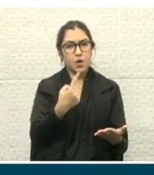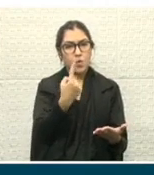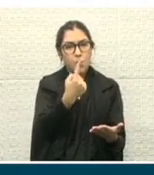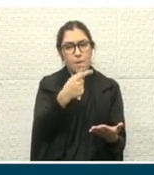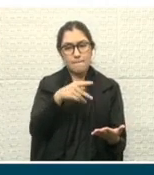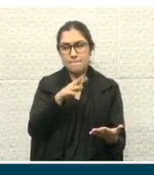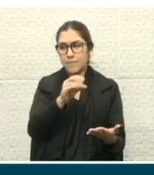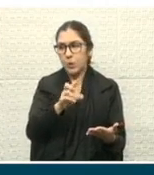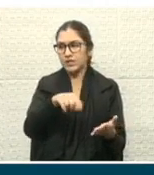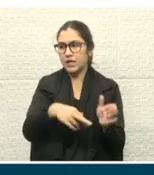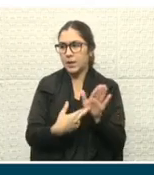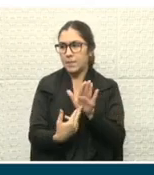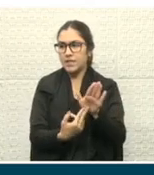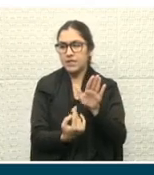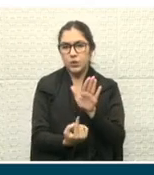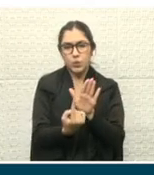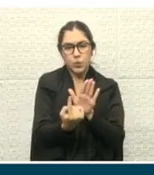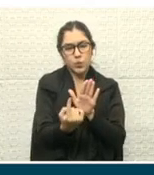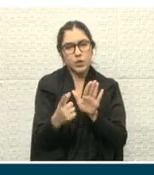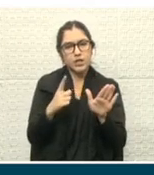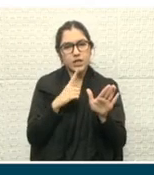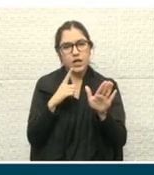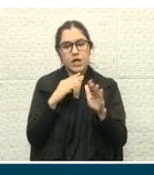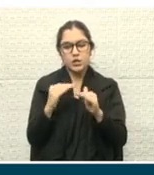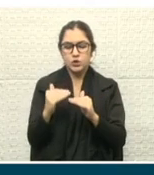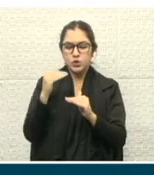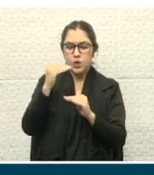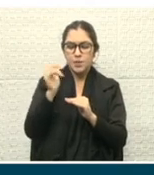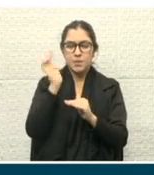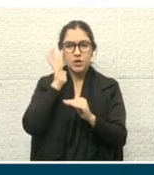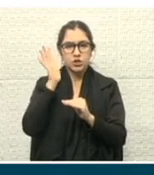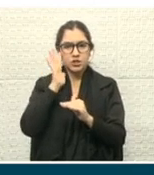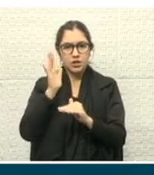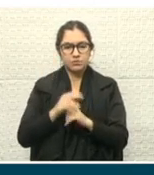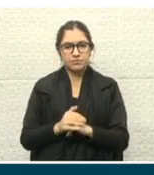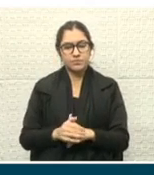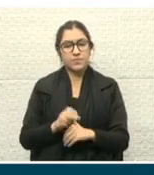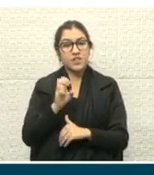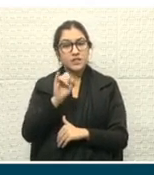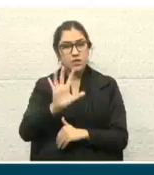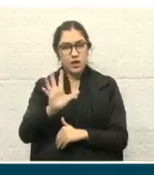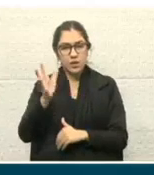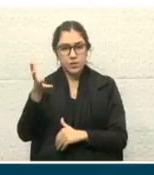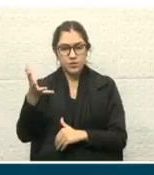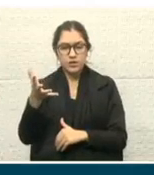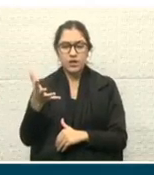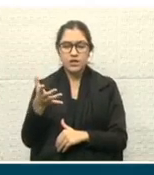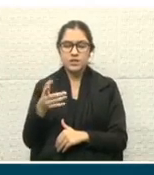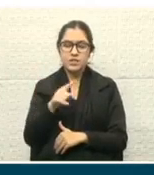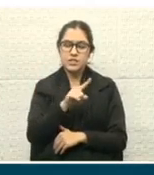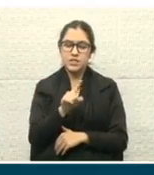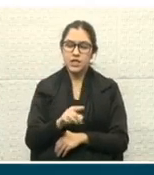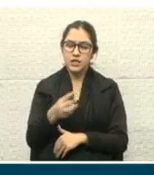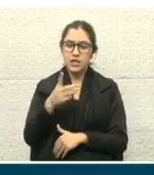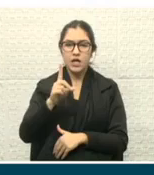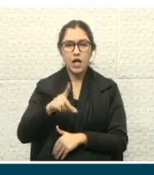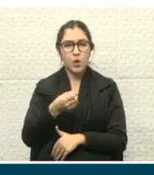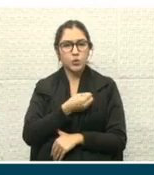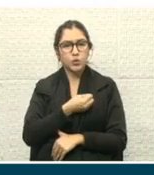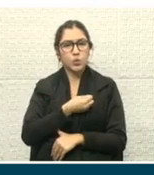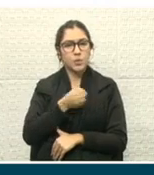ele é representado por um ponto que está sobre o eixo imaginário. Se isso acontece, Z3 é um